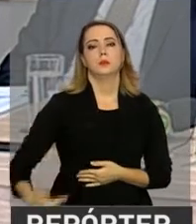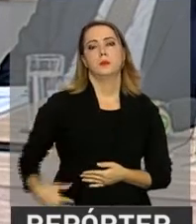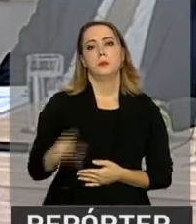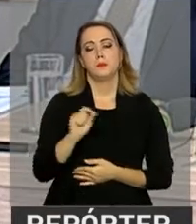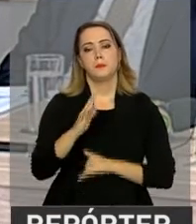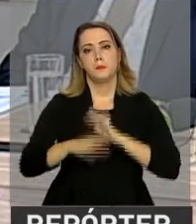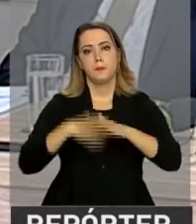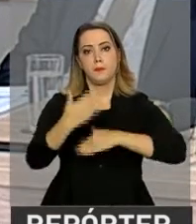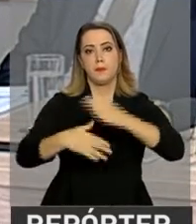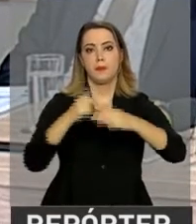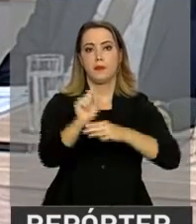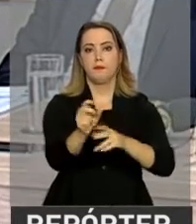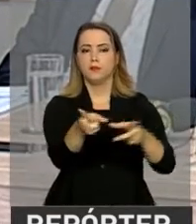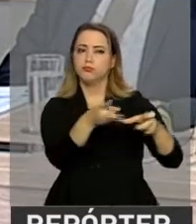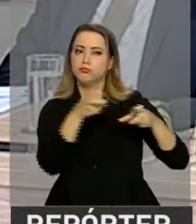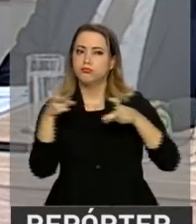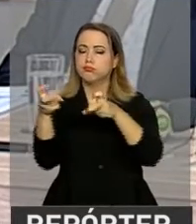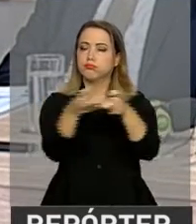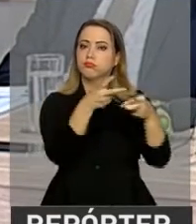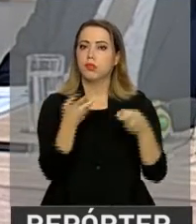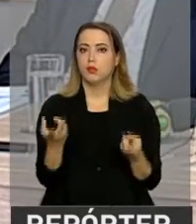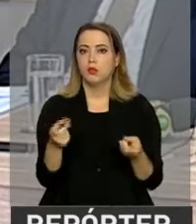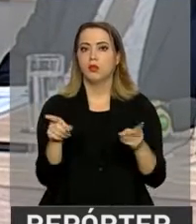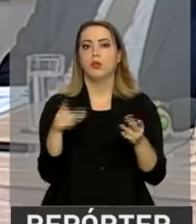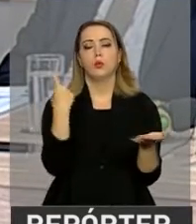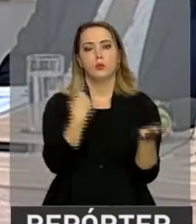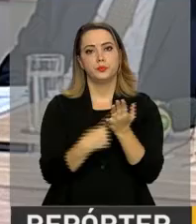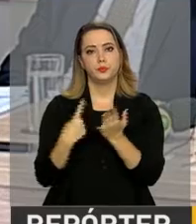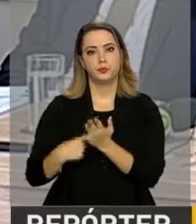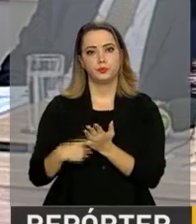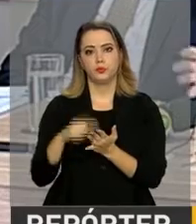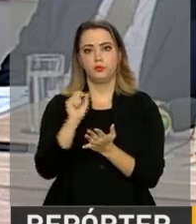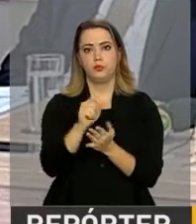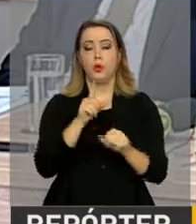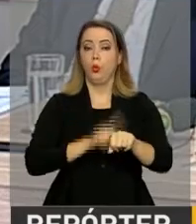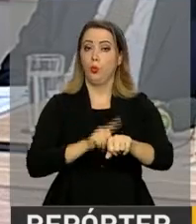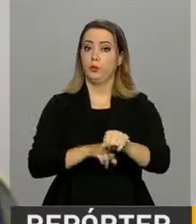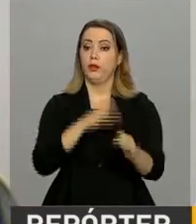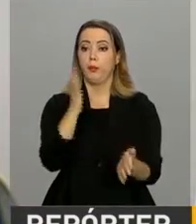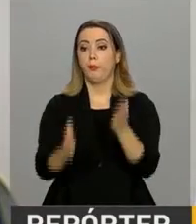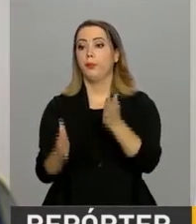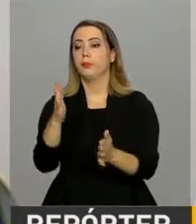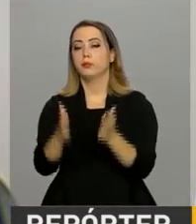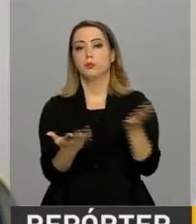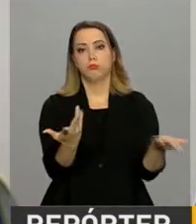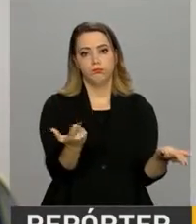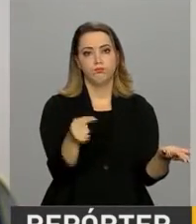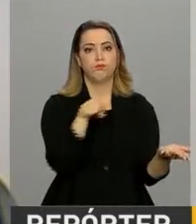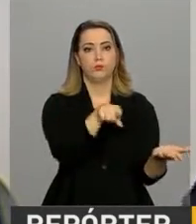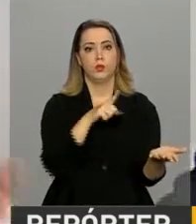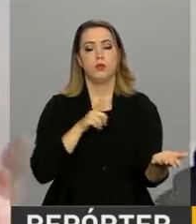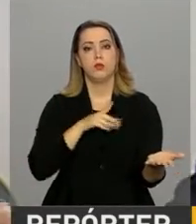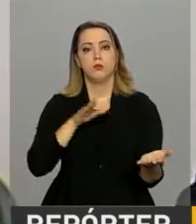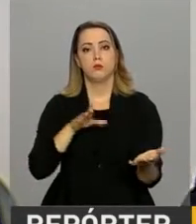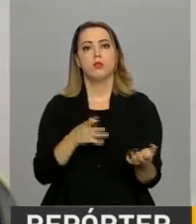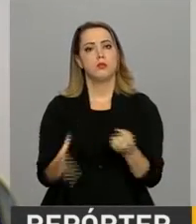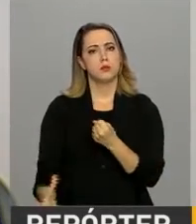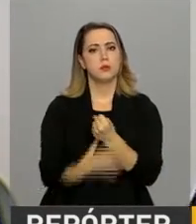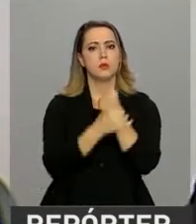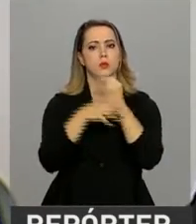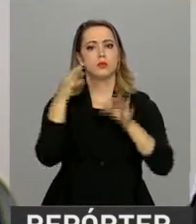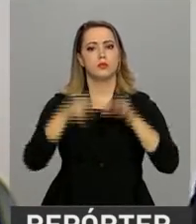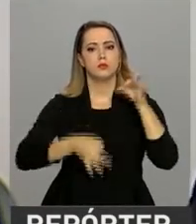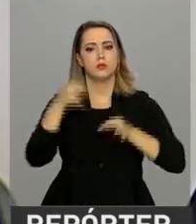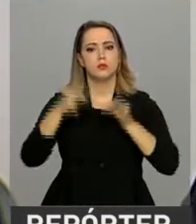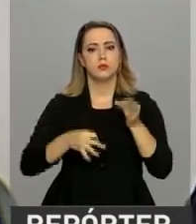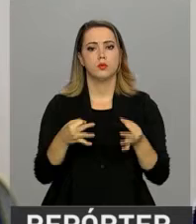Manter a previsibilidade, o compromisso com os prazos, e garantir segurança